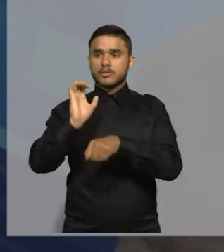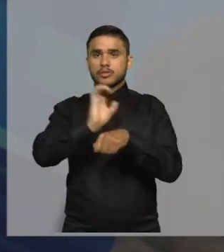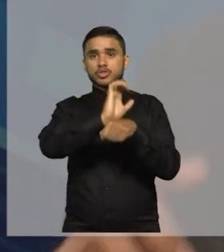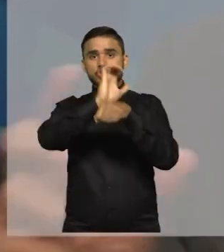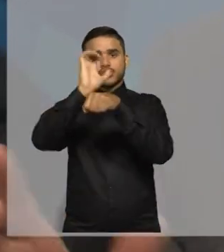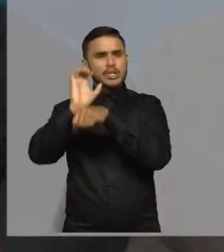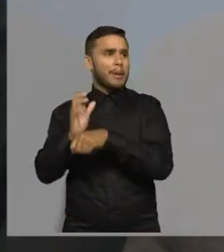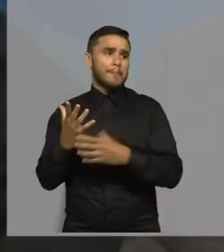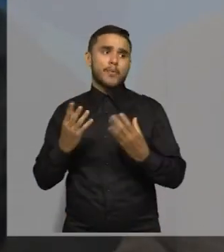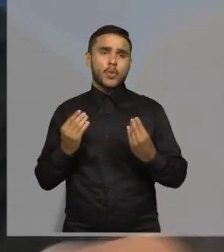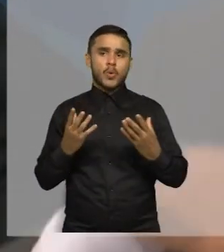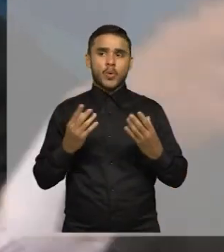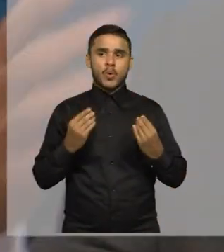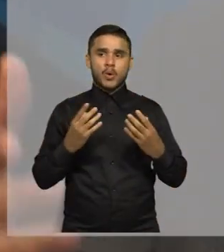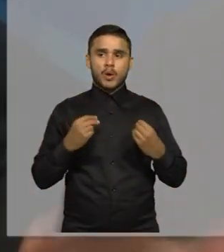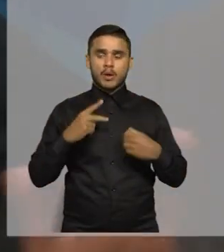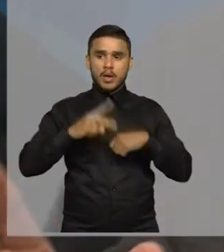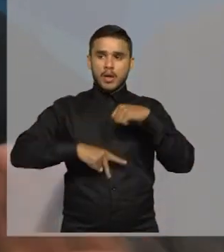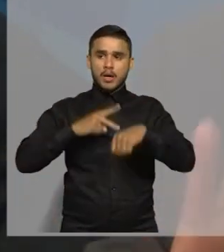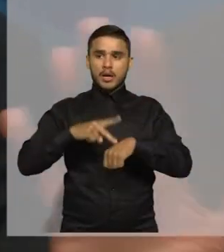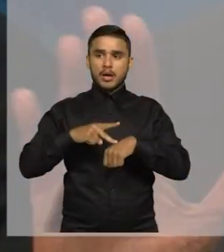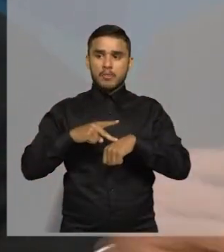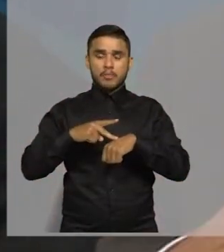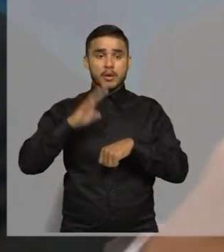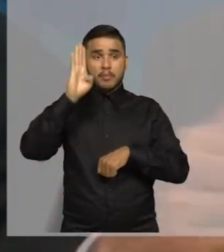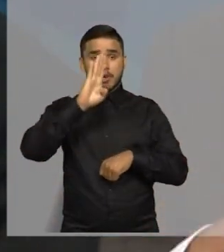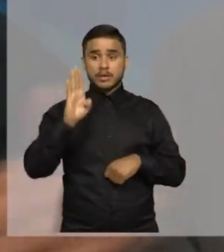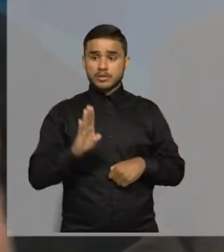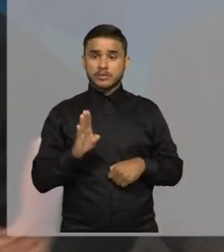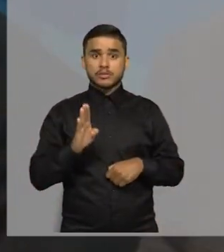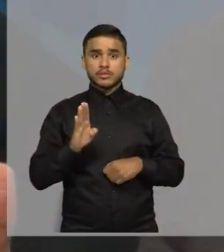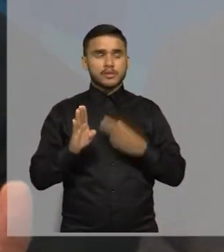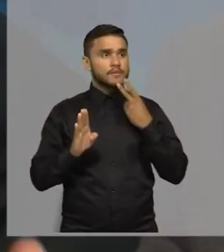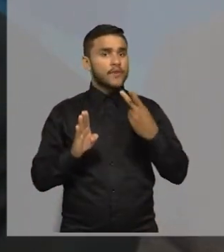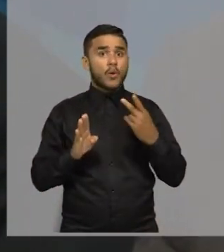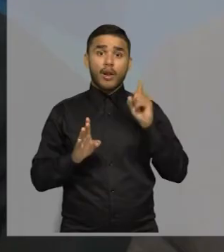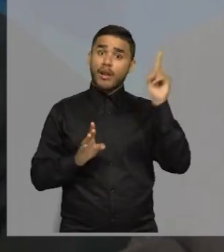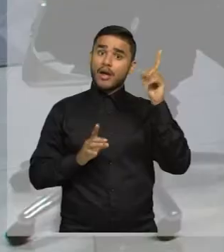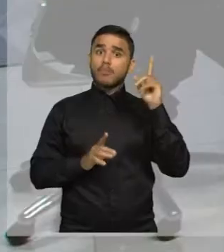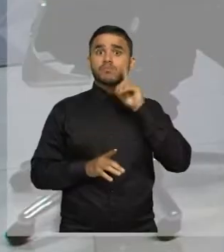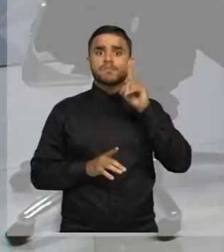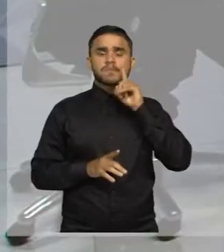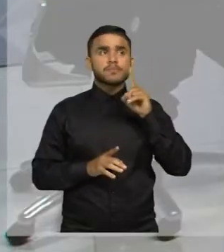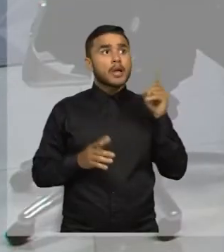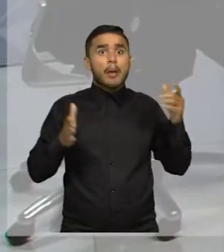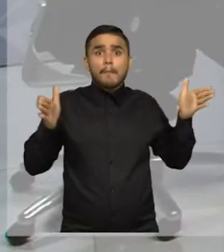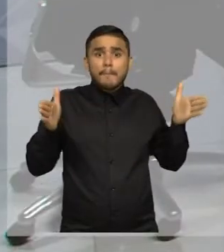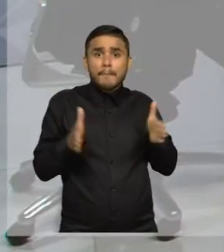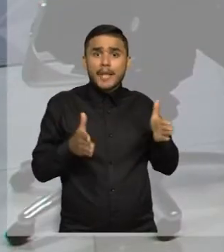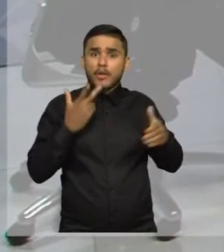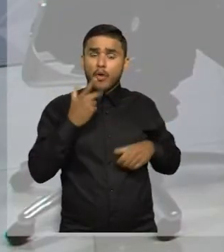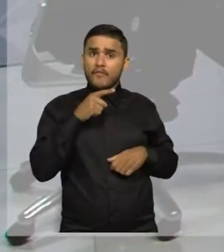Os Estados Unidos, com uma fronteira muito menor e muito mais recursos, não conseguem impermeabilizar a fronteira. Isso é impossível.